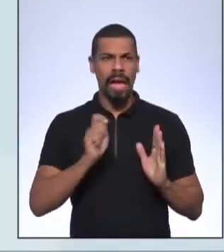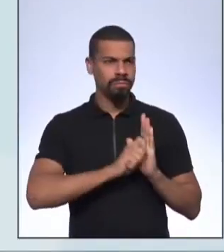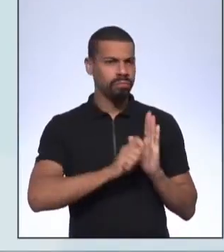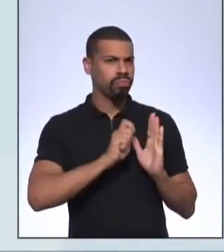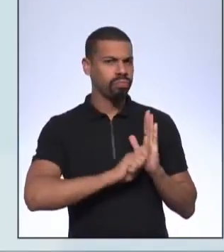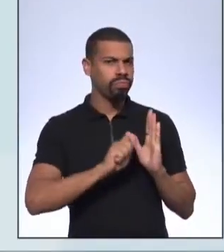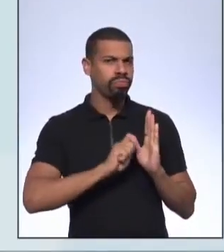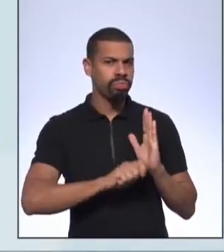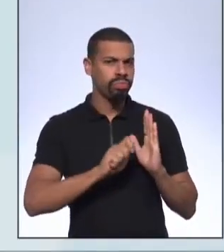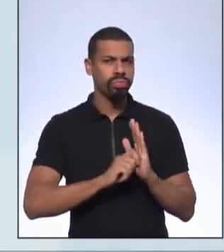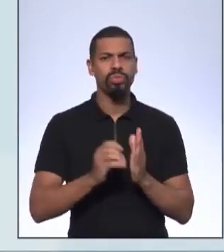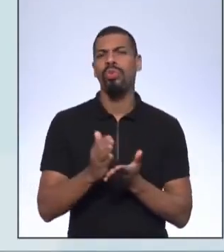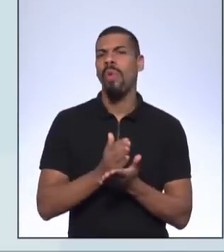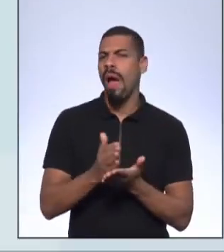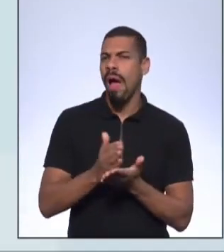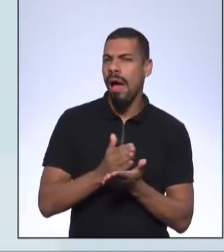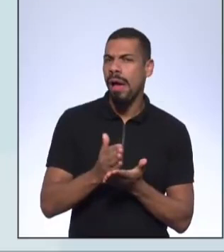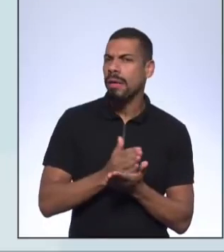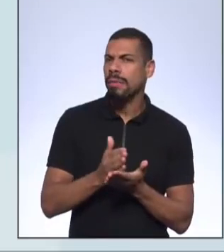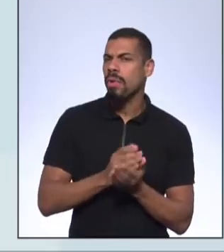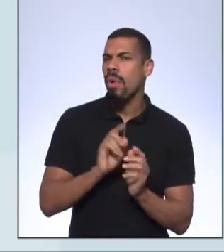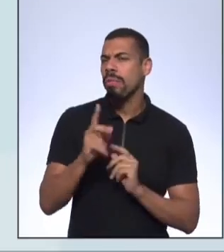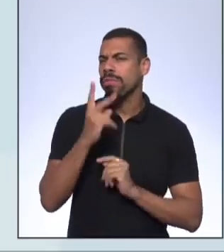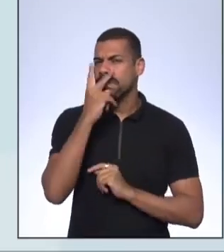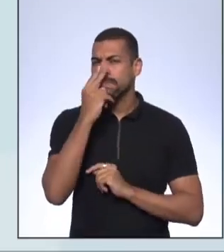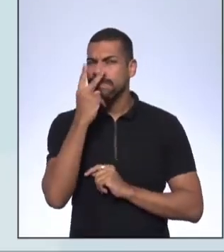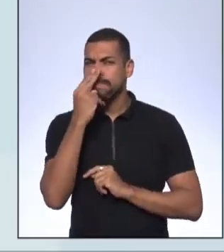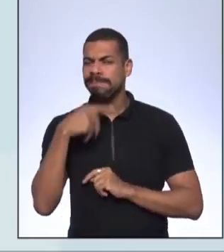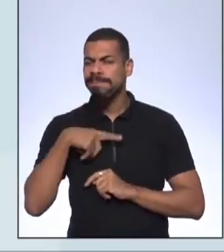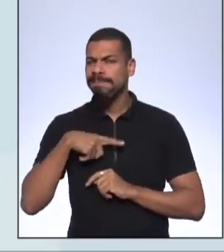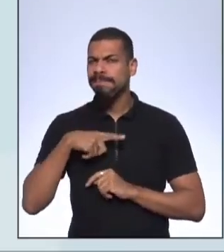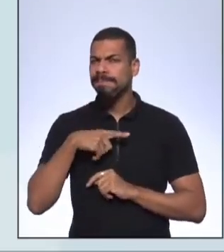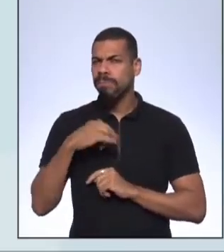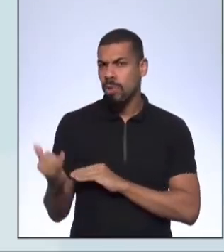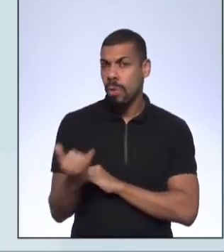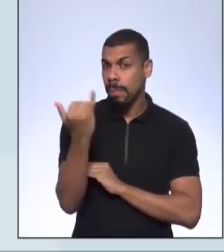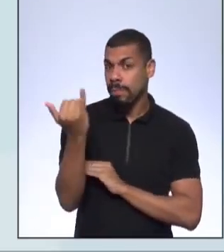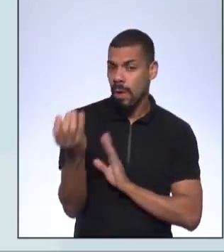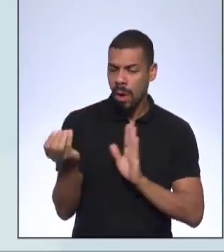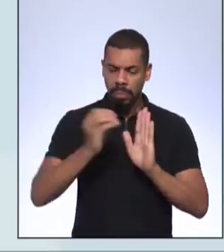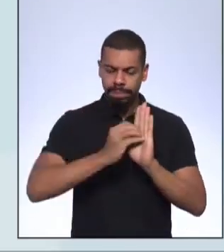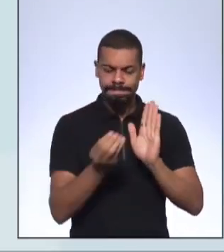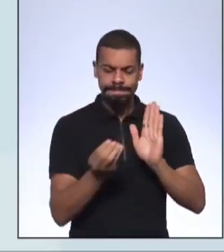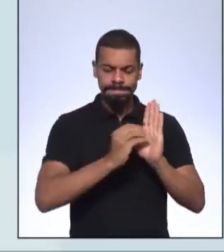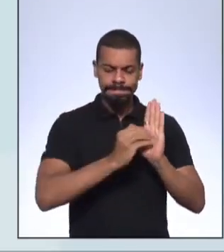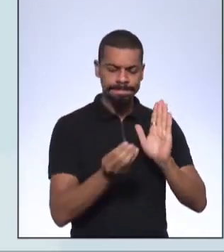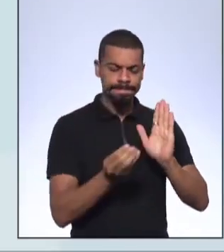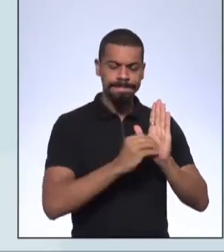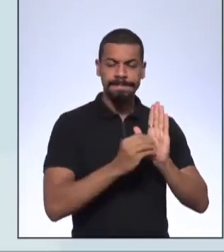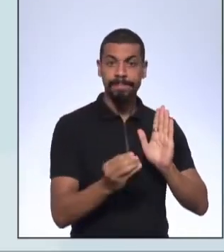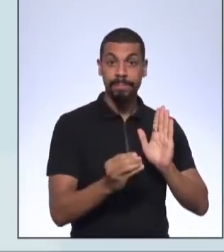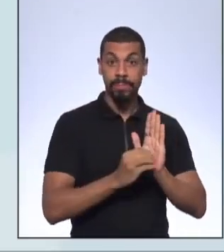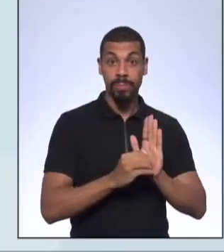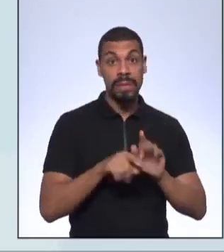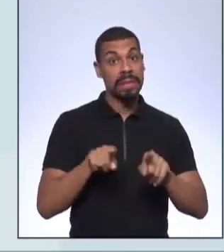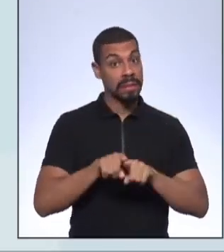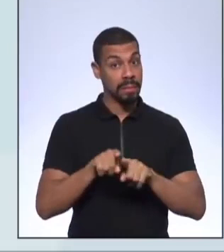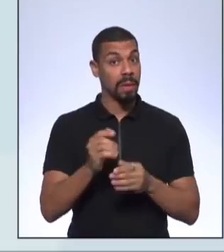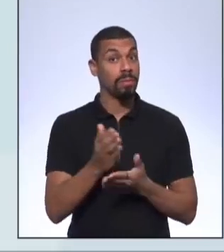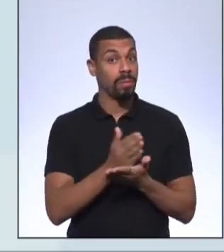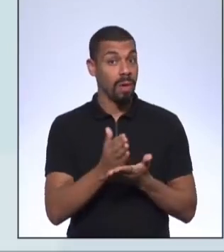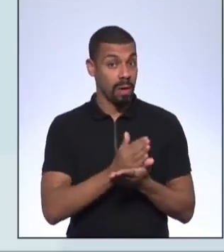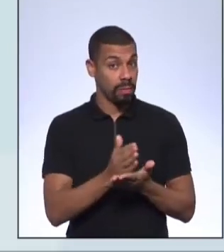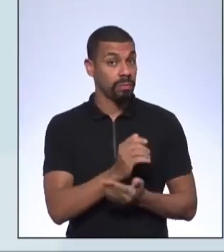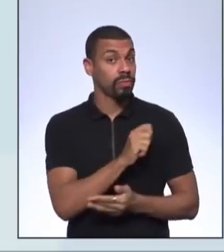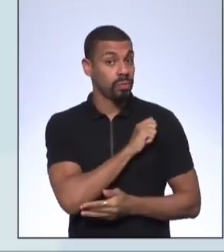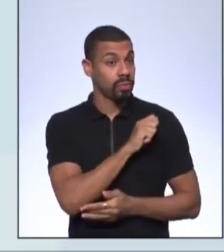anotações no caderno, né, achar o que vocês acharem mais relevante, e mantenha o caderno do aluno, que, de repente, a gente pode precisar